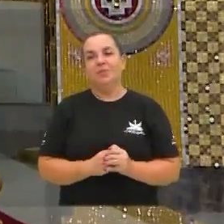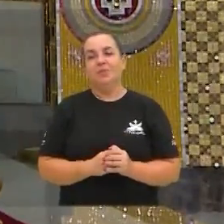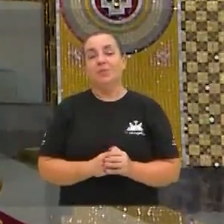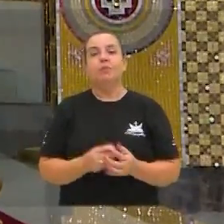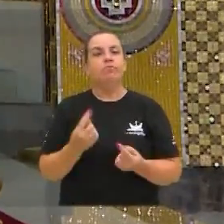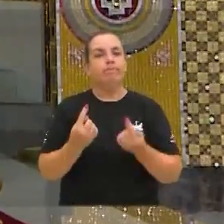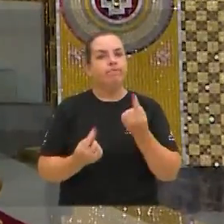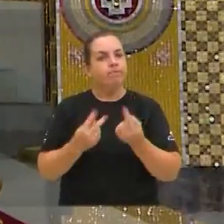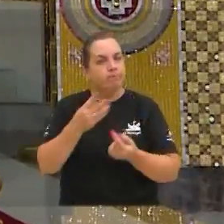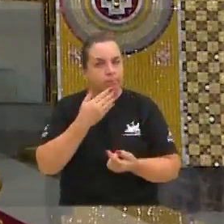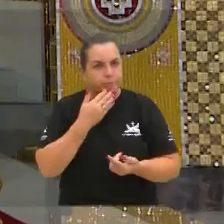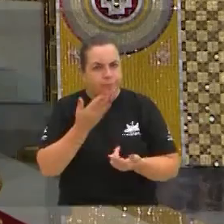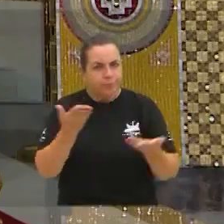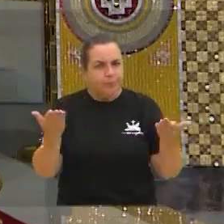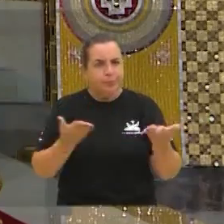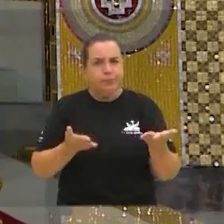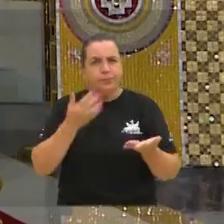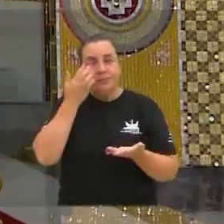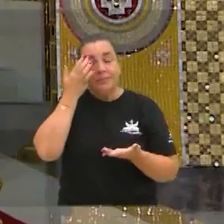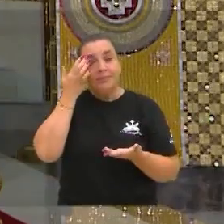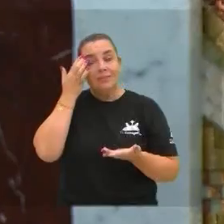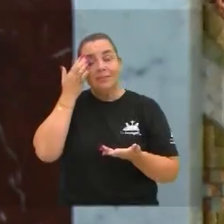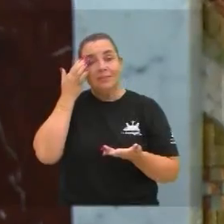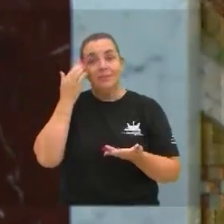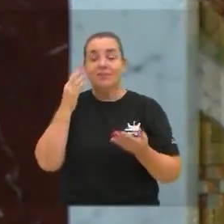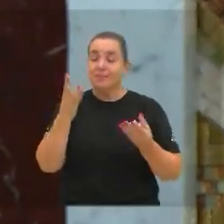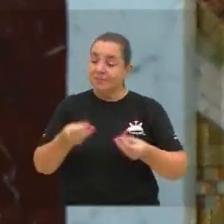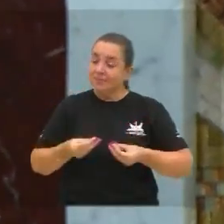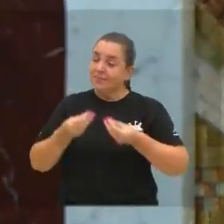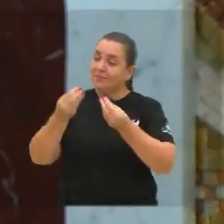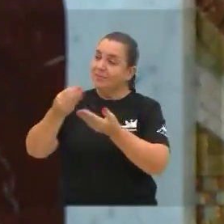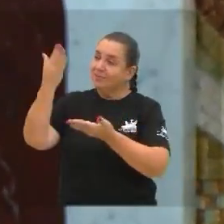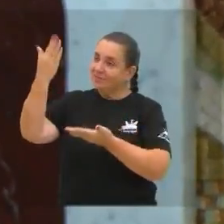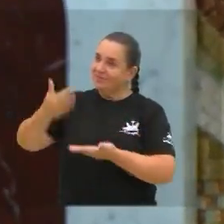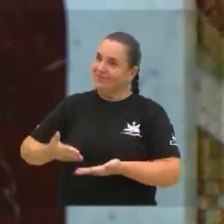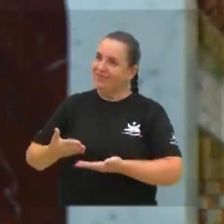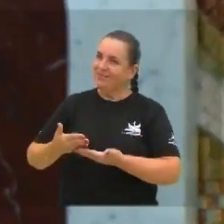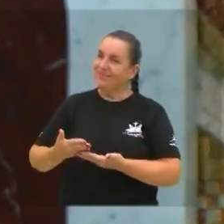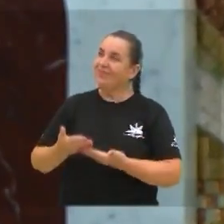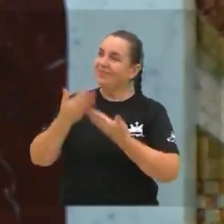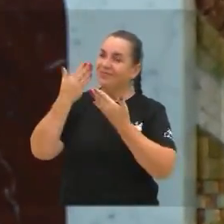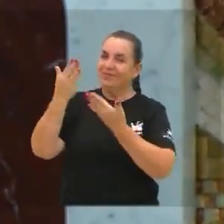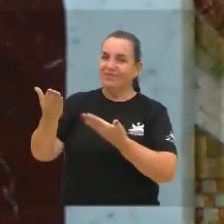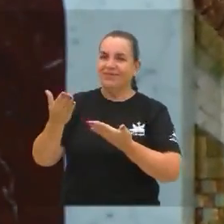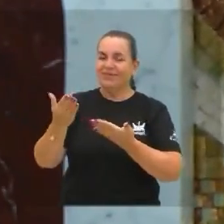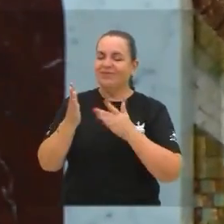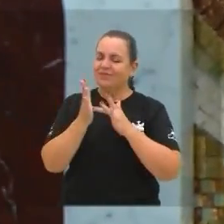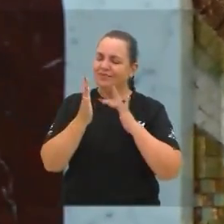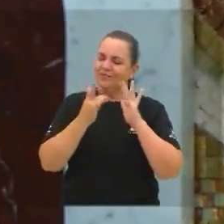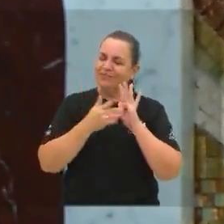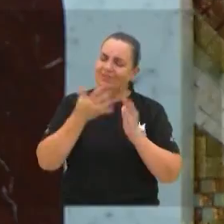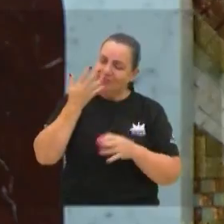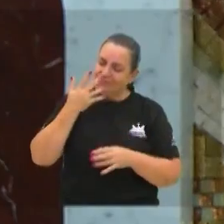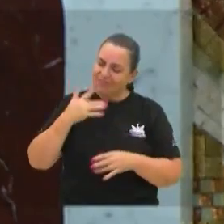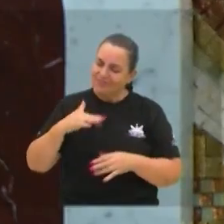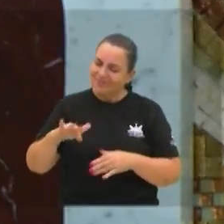Qual a sua intenção a colocar diante do menino Jesus,